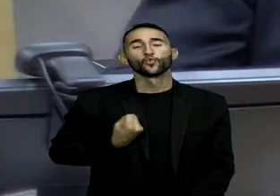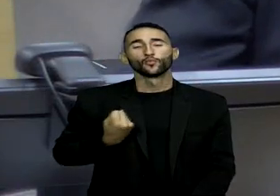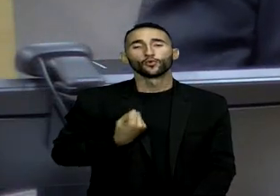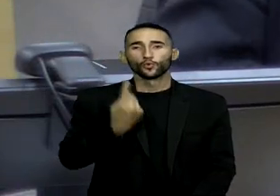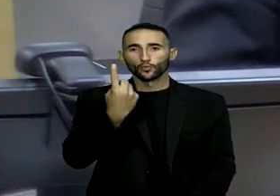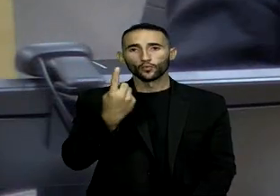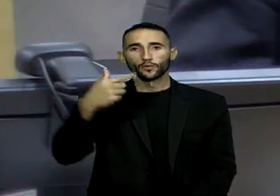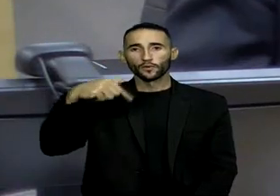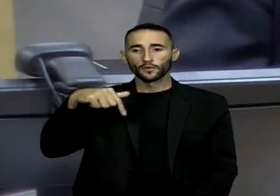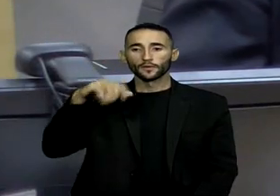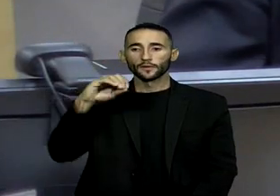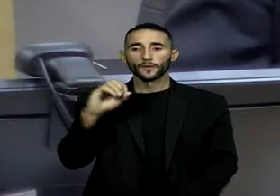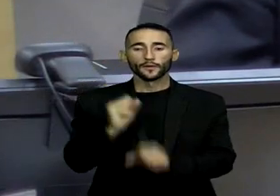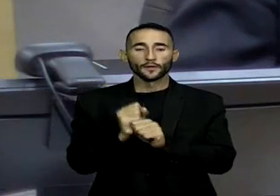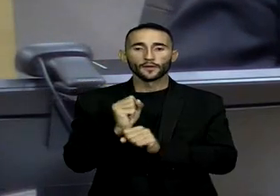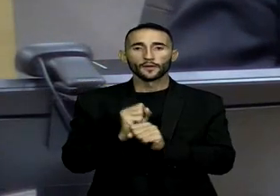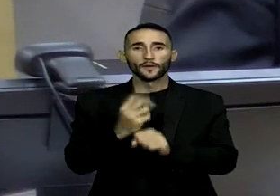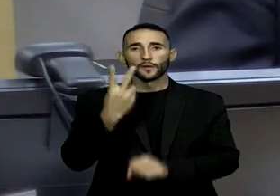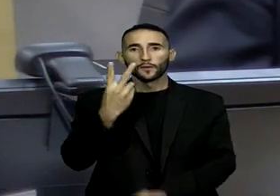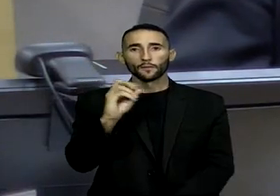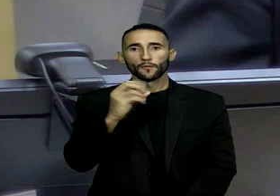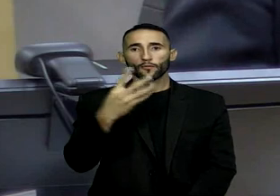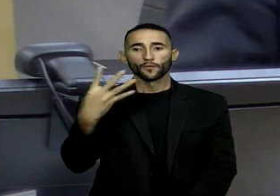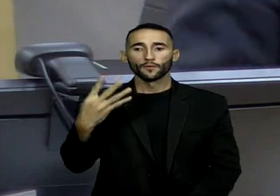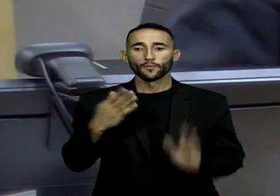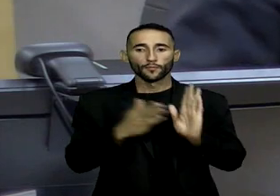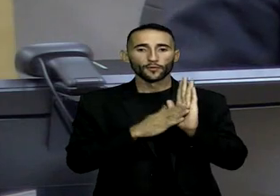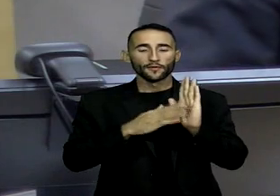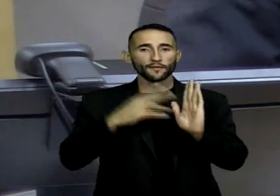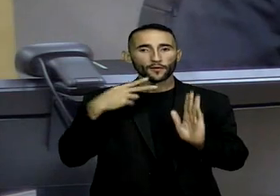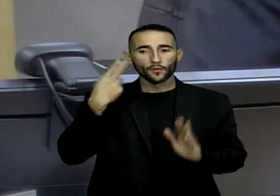170/2024 da nobre vereadora Ana Paula Rossi.